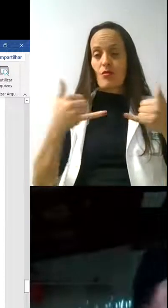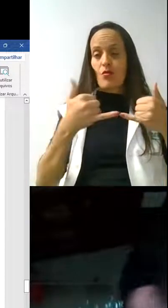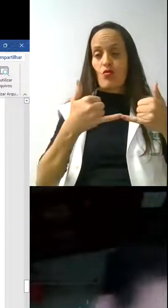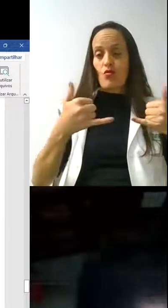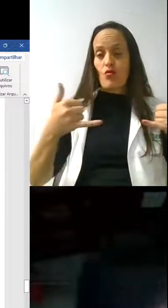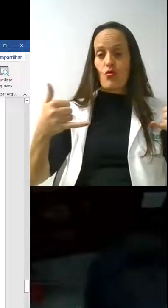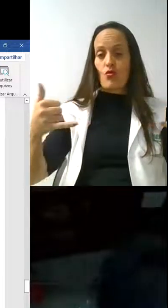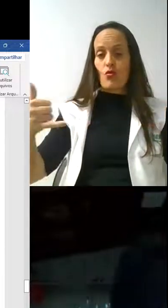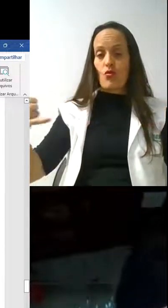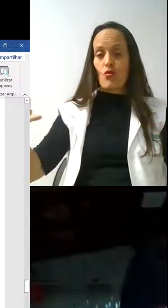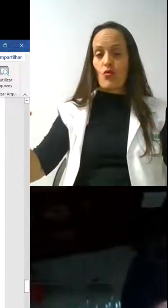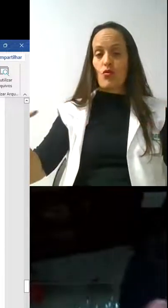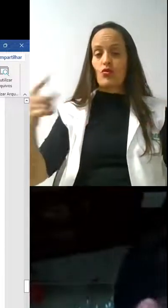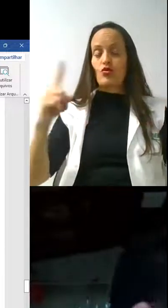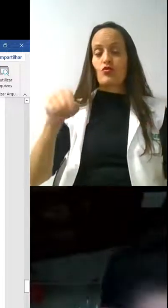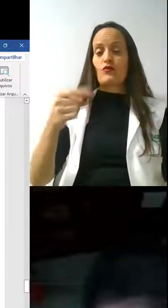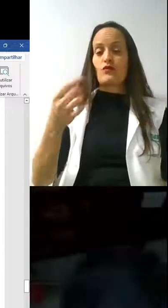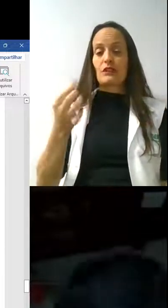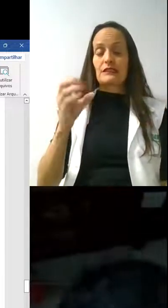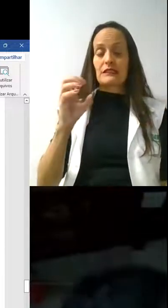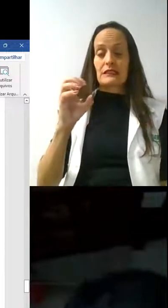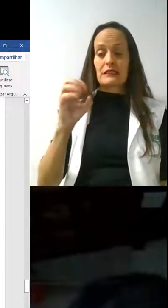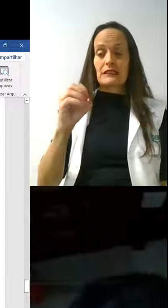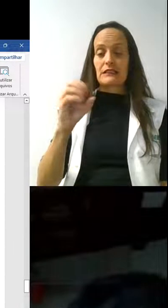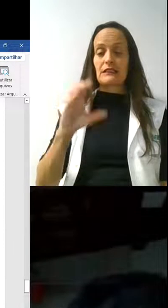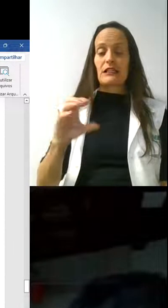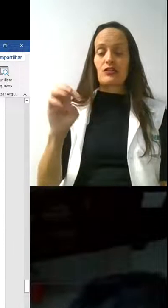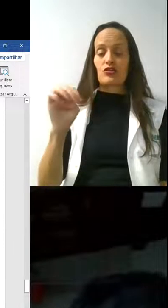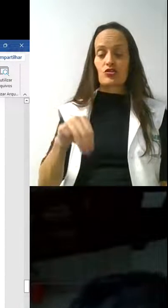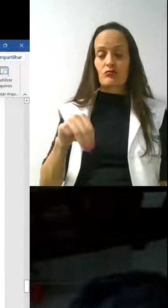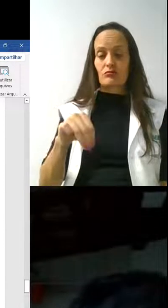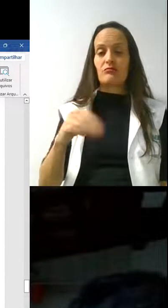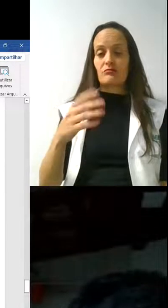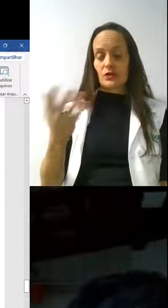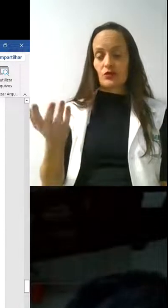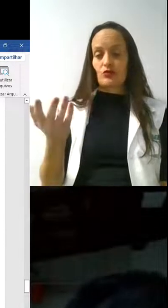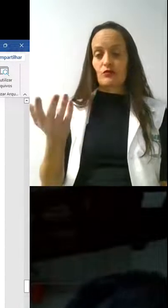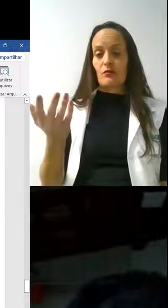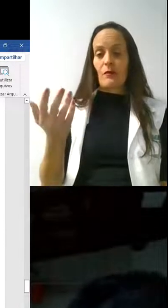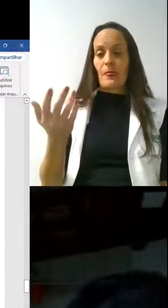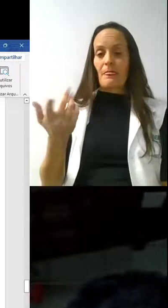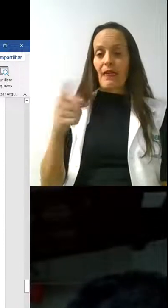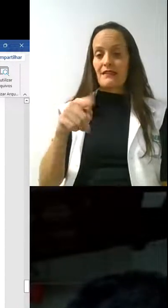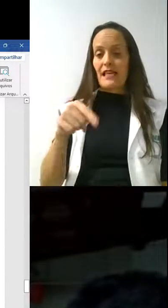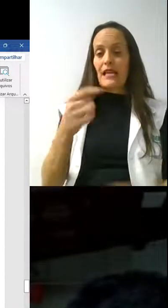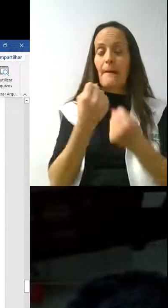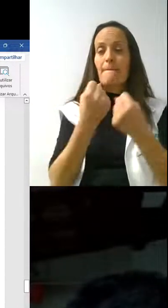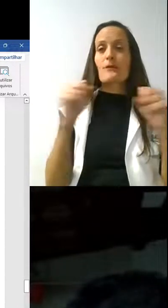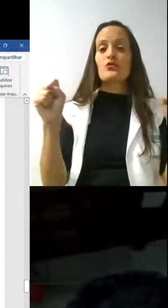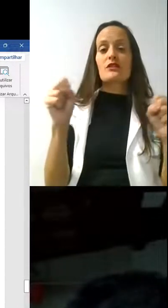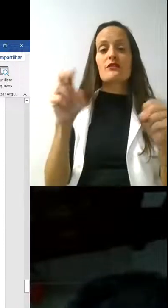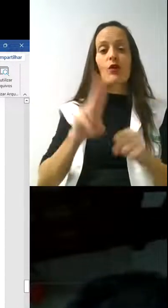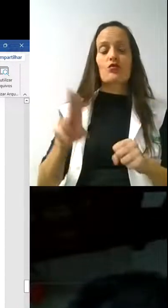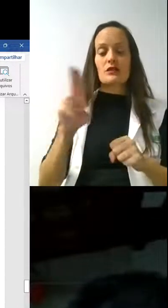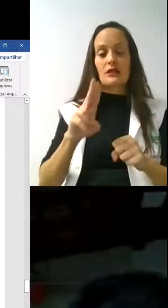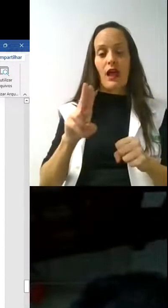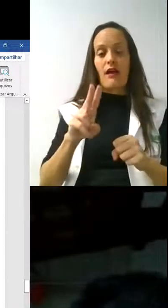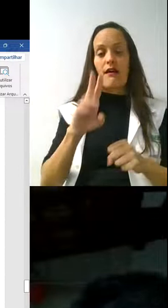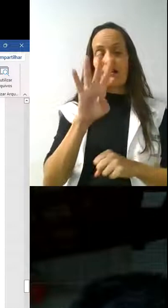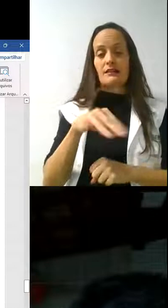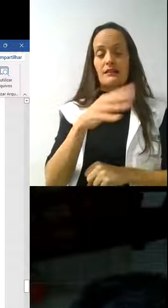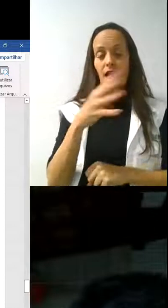1,60 centímetros, né? Então, assim, seria inviável usar essa escala, né? Então, para o